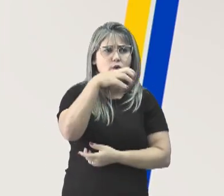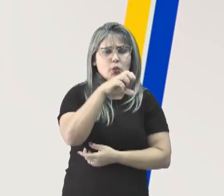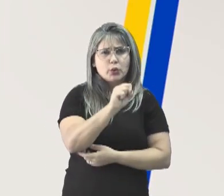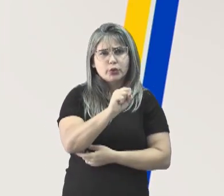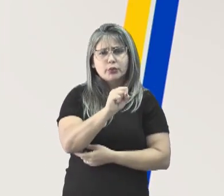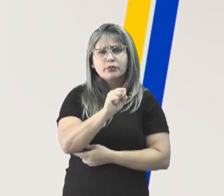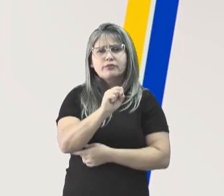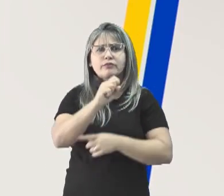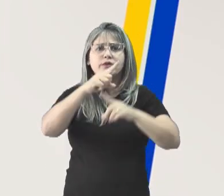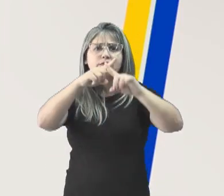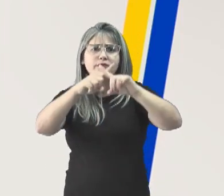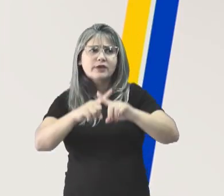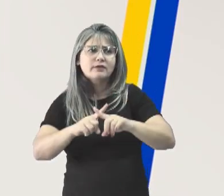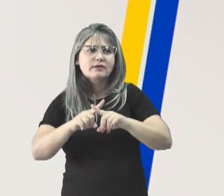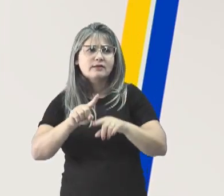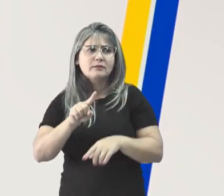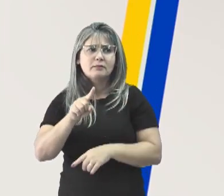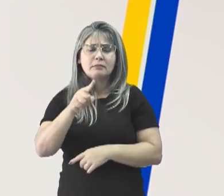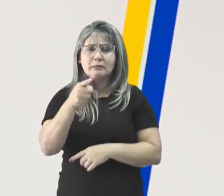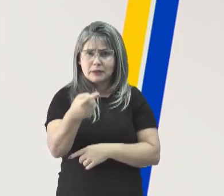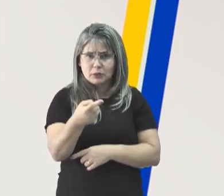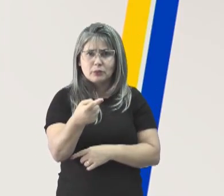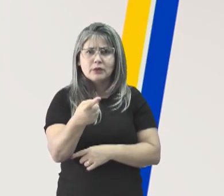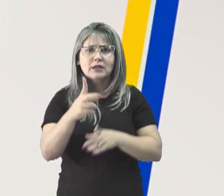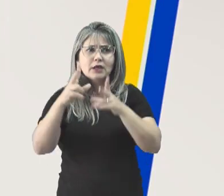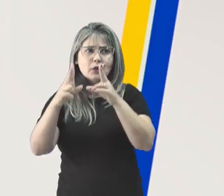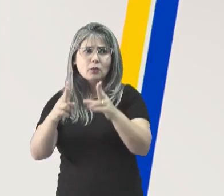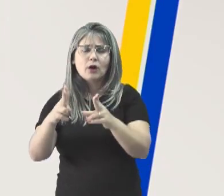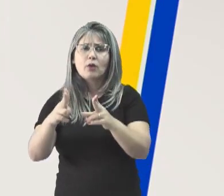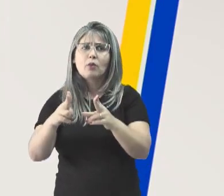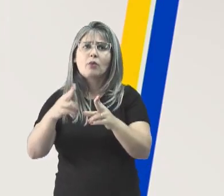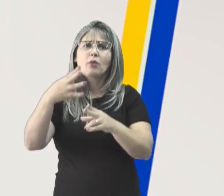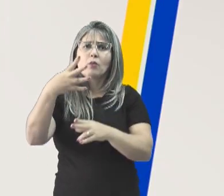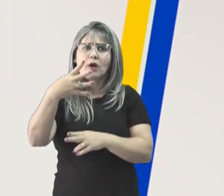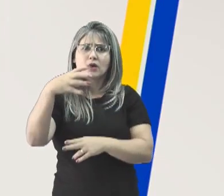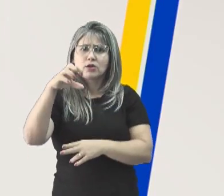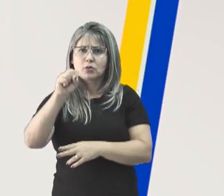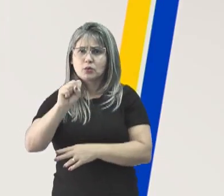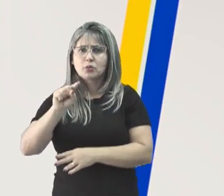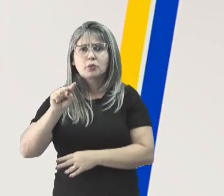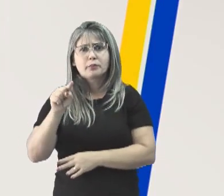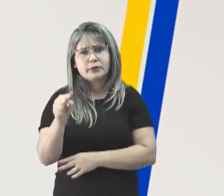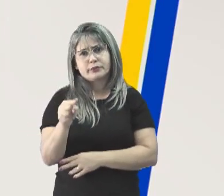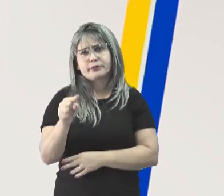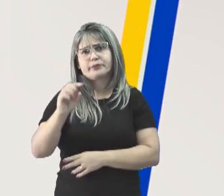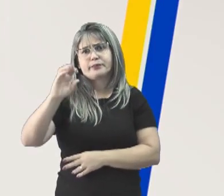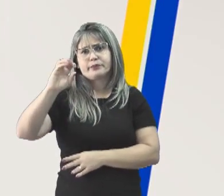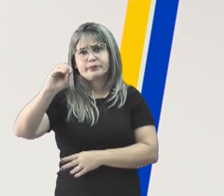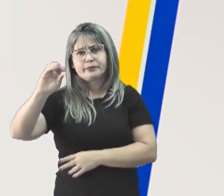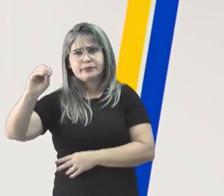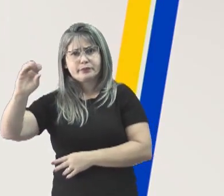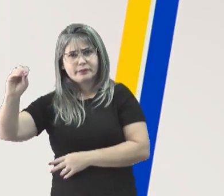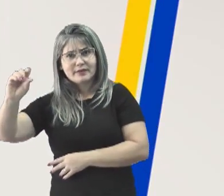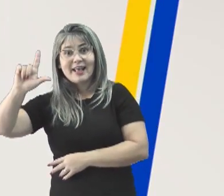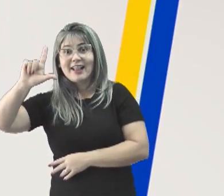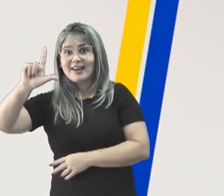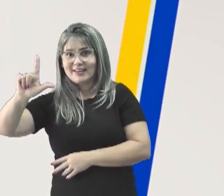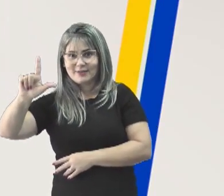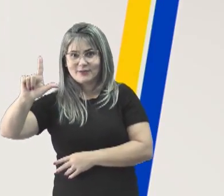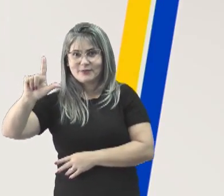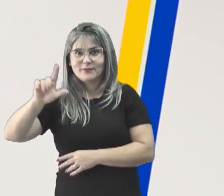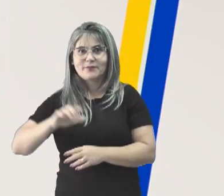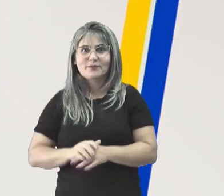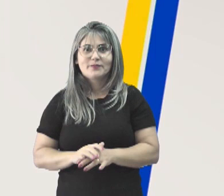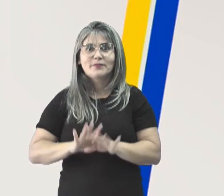48 por 1.000, que é igual a 48.000 litros. Eu achei esse jeito bem mais fácil, mas para isso você precisa se lembrar que 1 metro